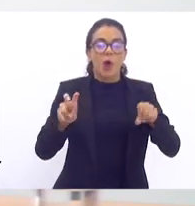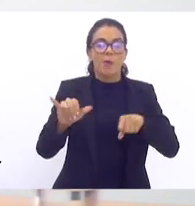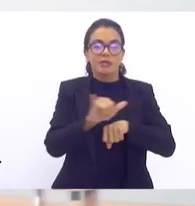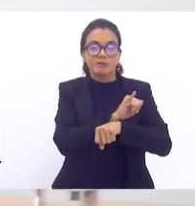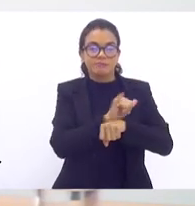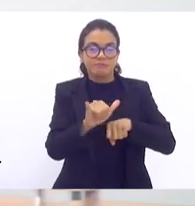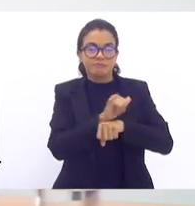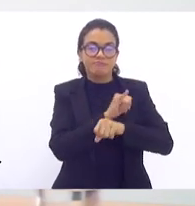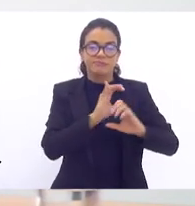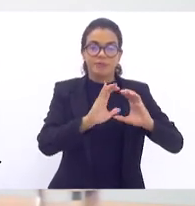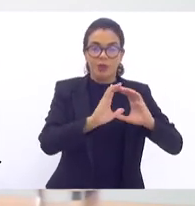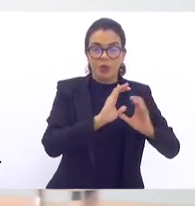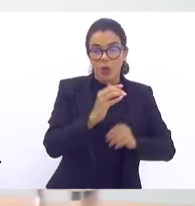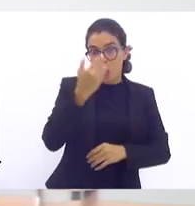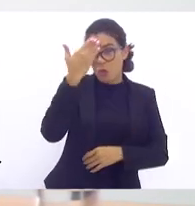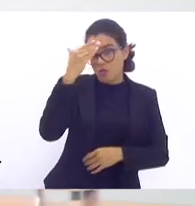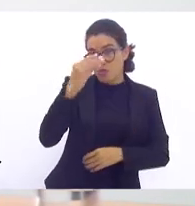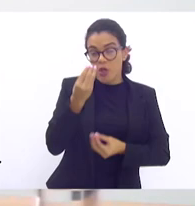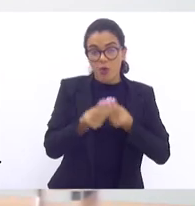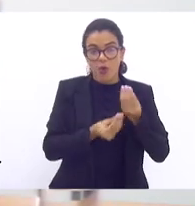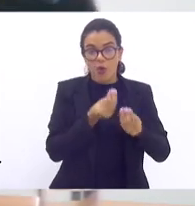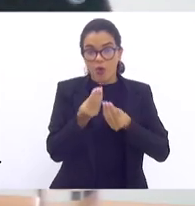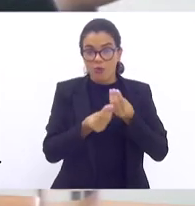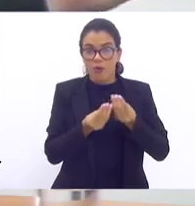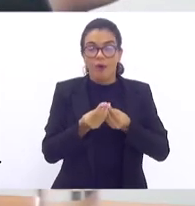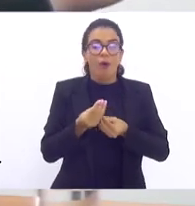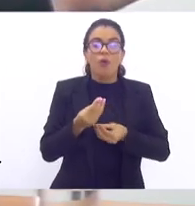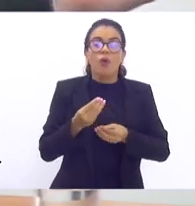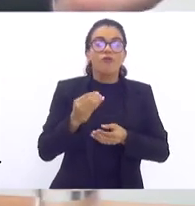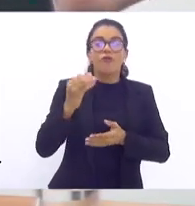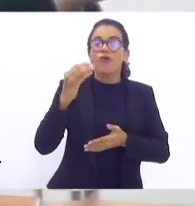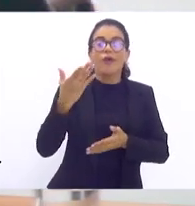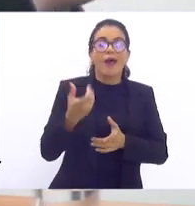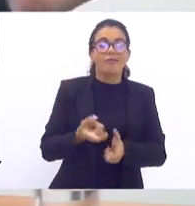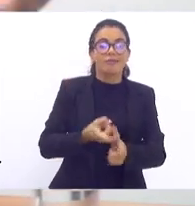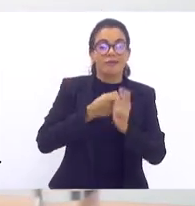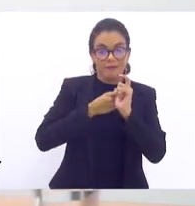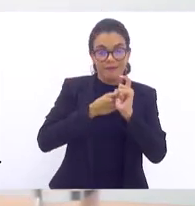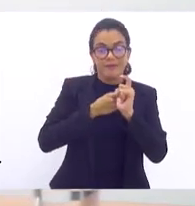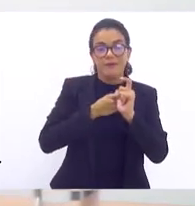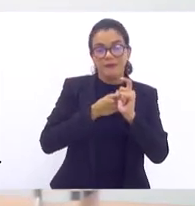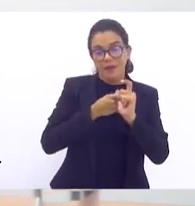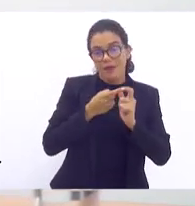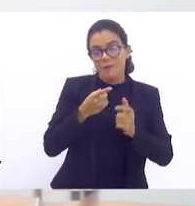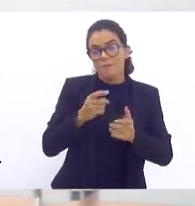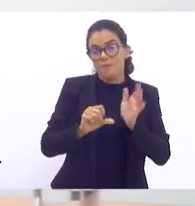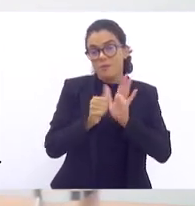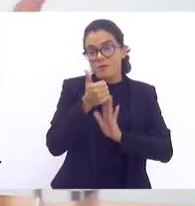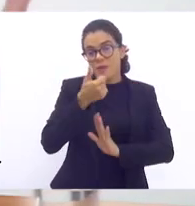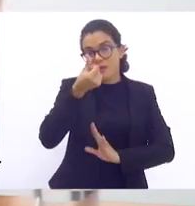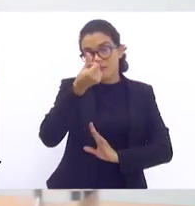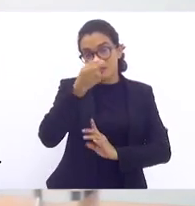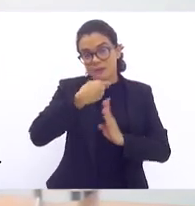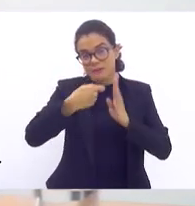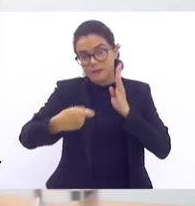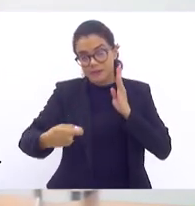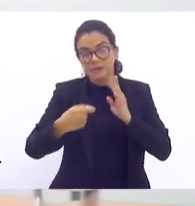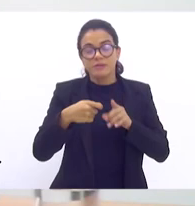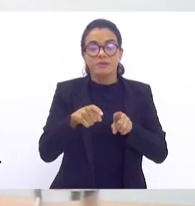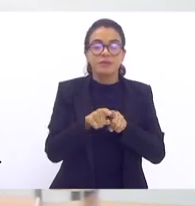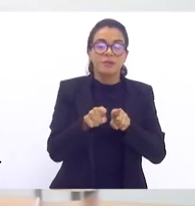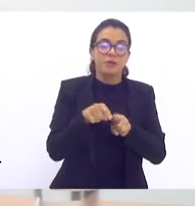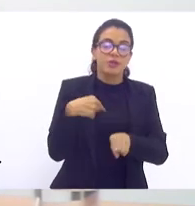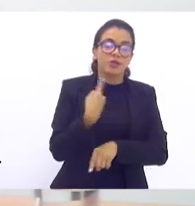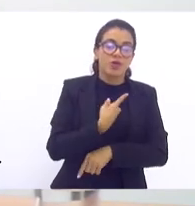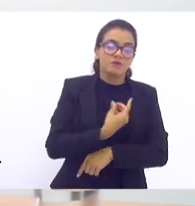contrário eu não sei qual receita Eles leem isso né o déficit que já ficou aí nesse primeiro semestre está claro de que nós